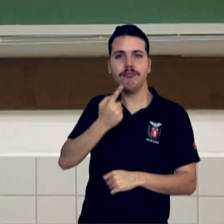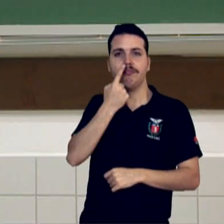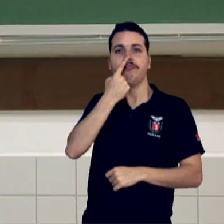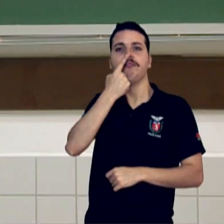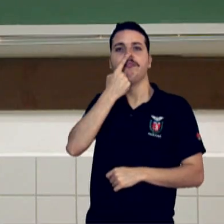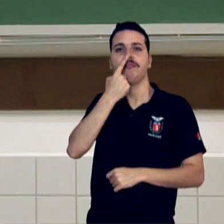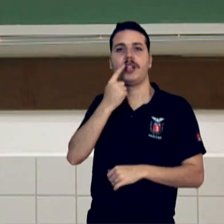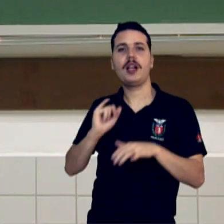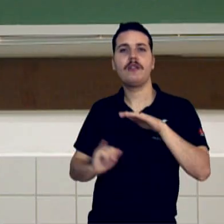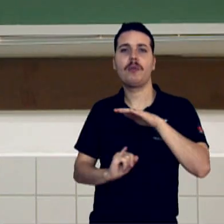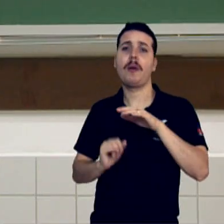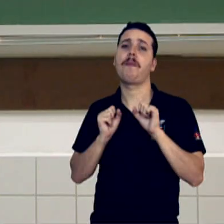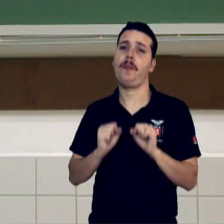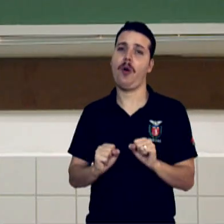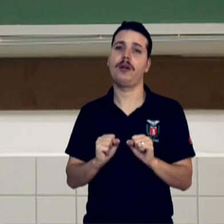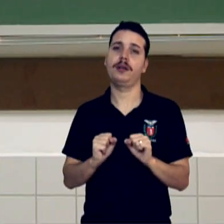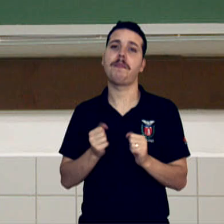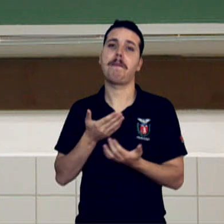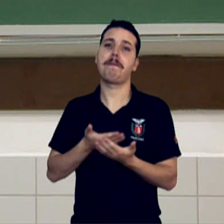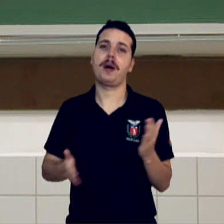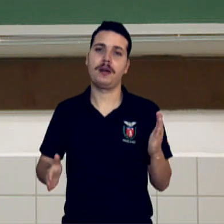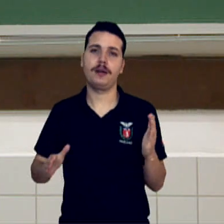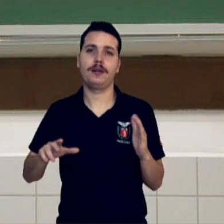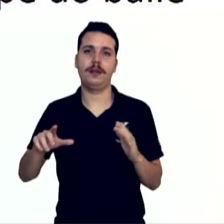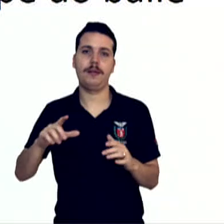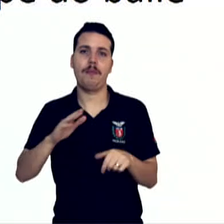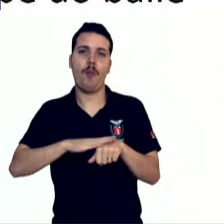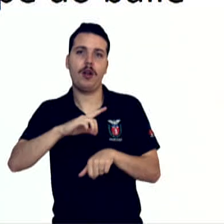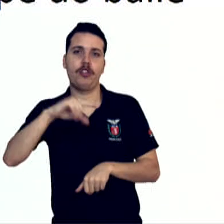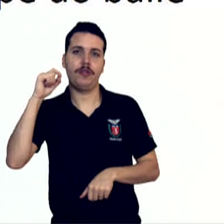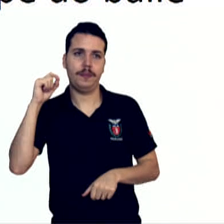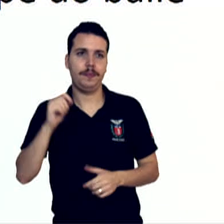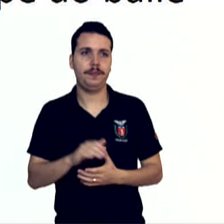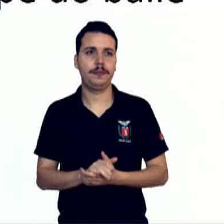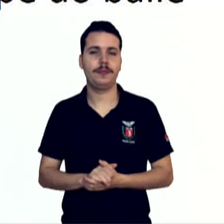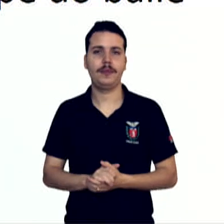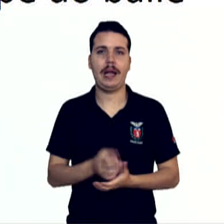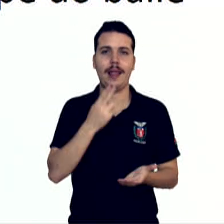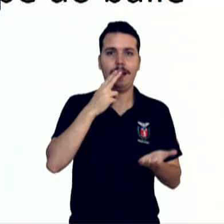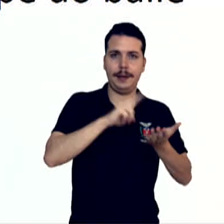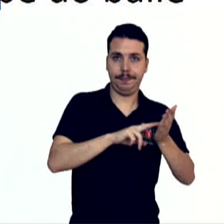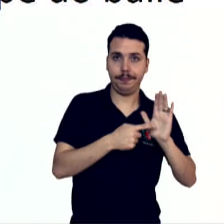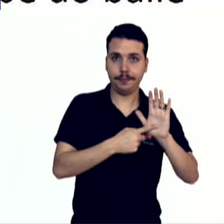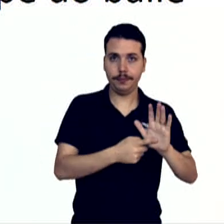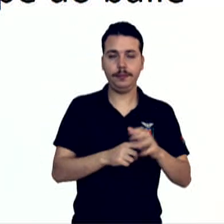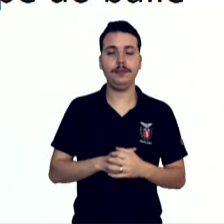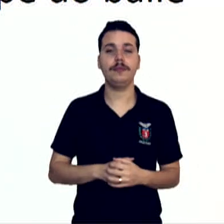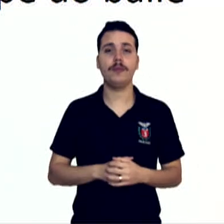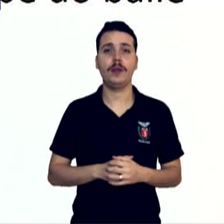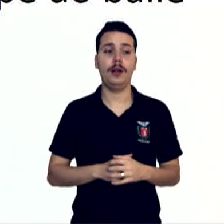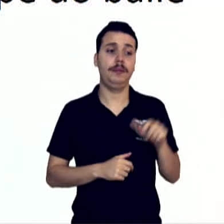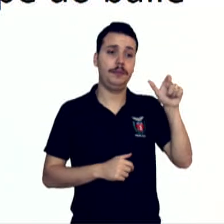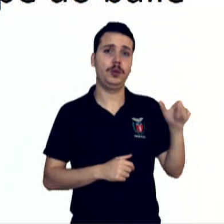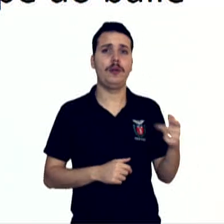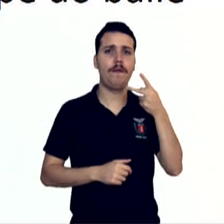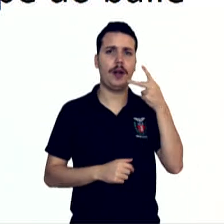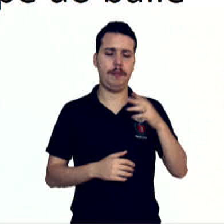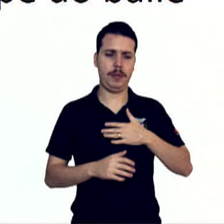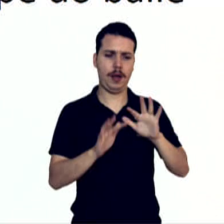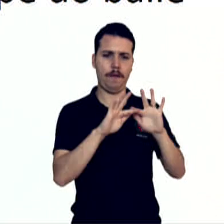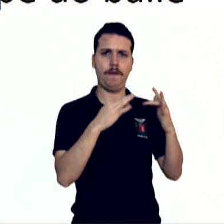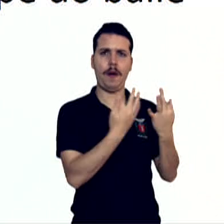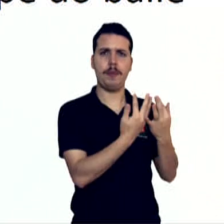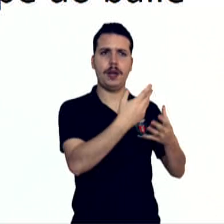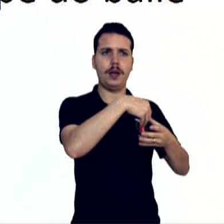em risco a sua seleção. Tá certo? Na carta de apresentação, uma pessoa dizia que a sua família pertencia a